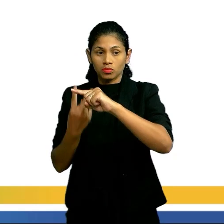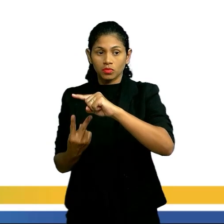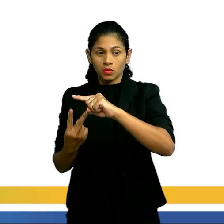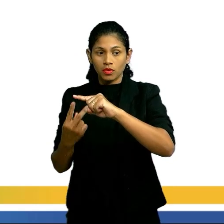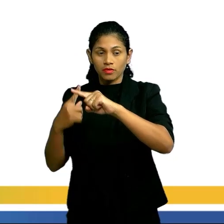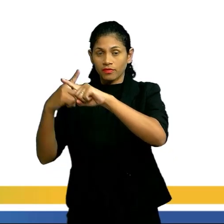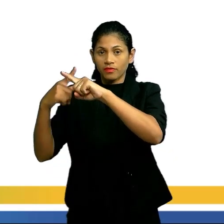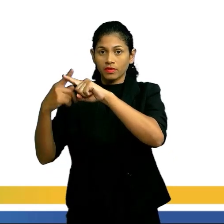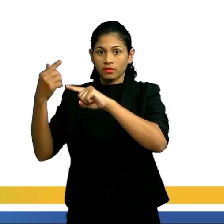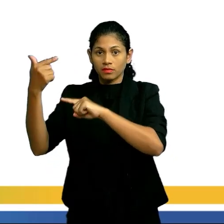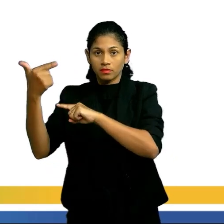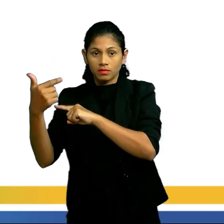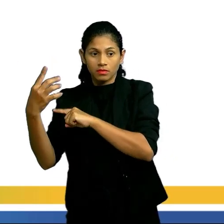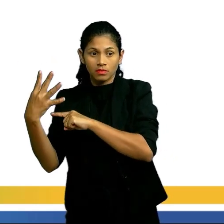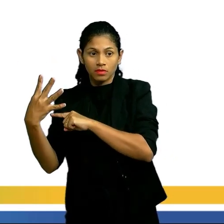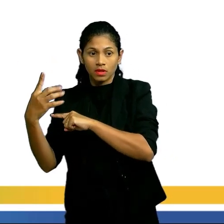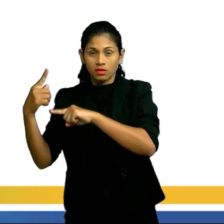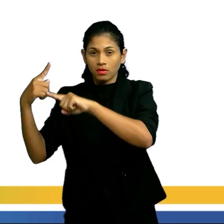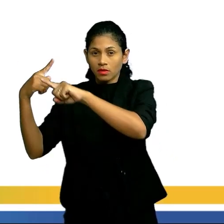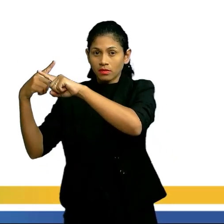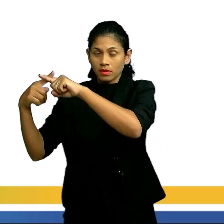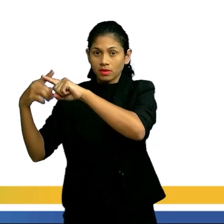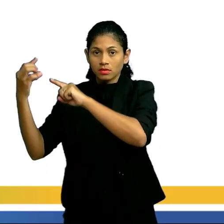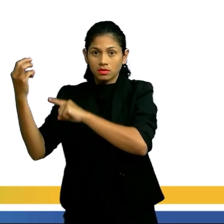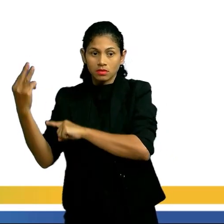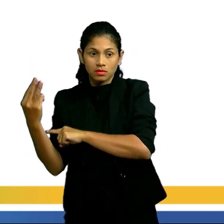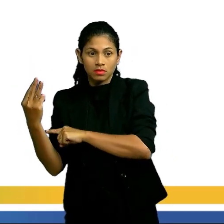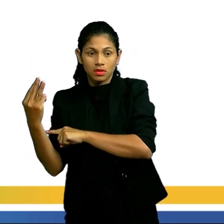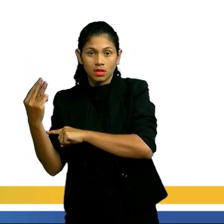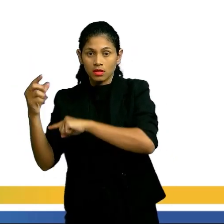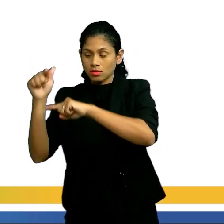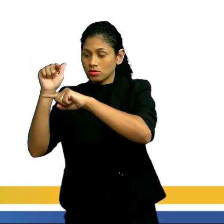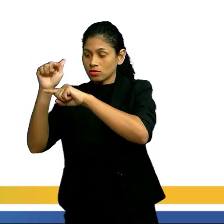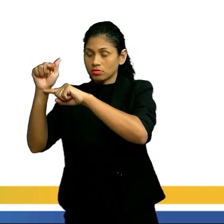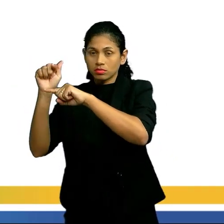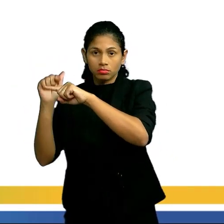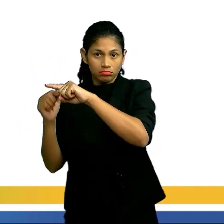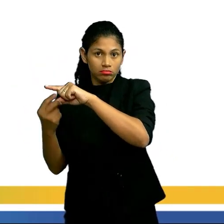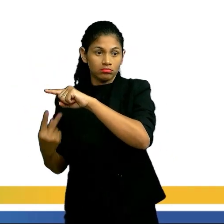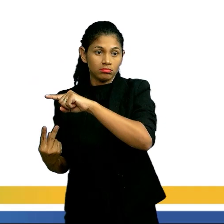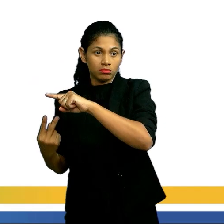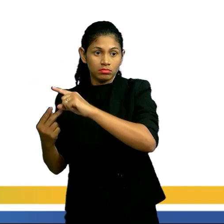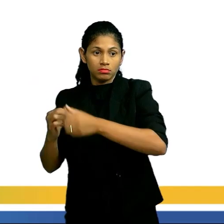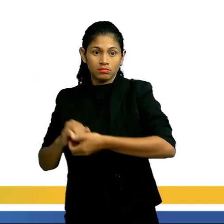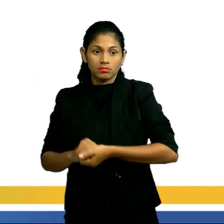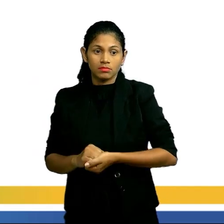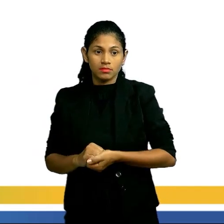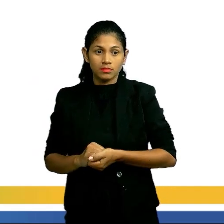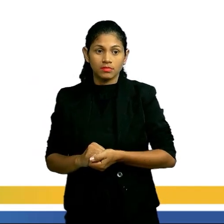2. Vai ficar da seguinte maneira.